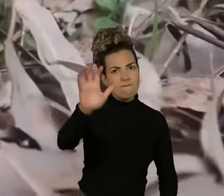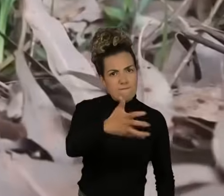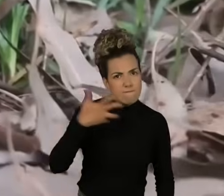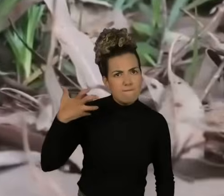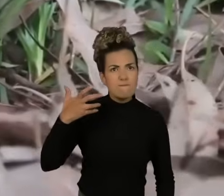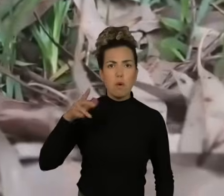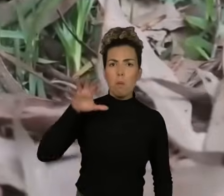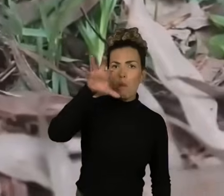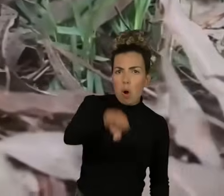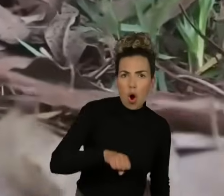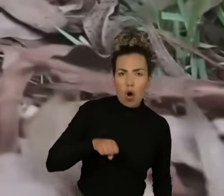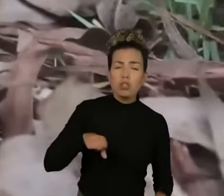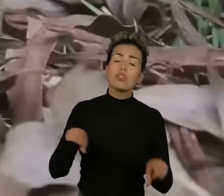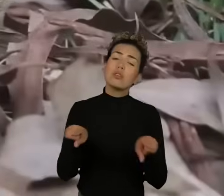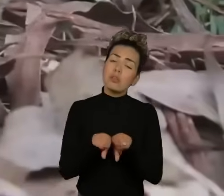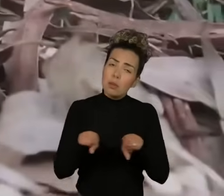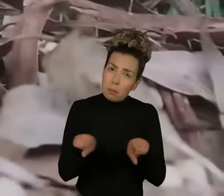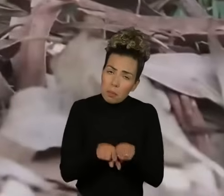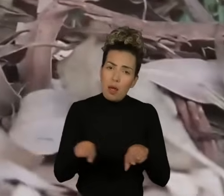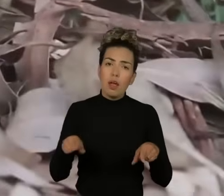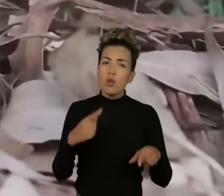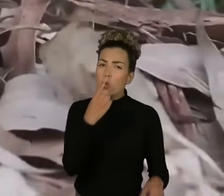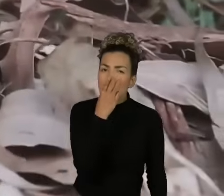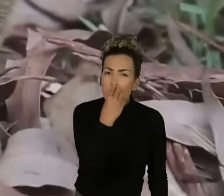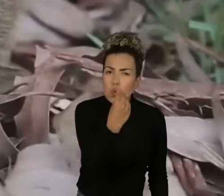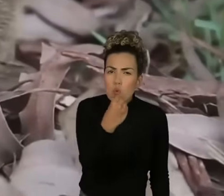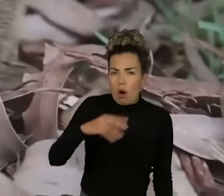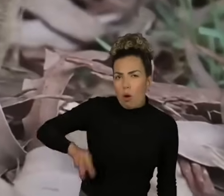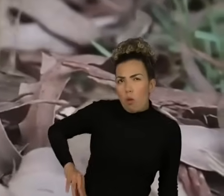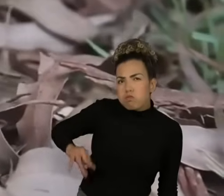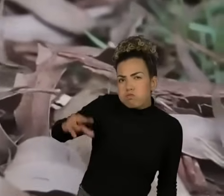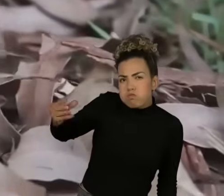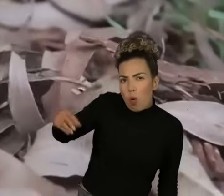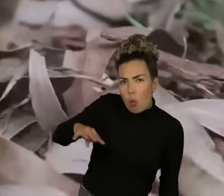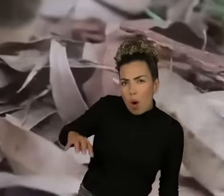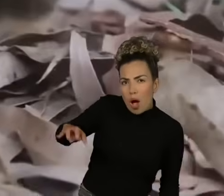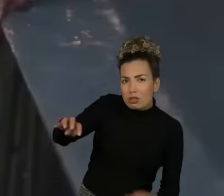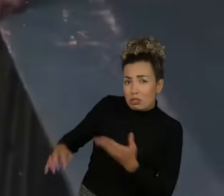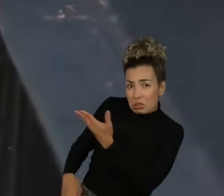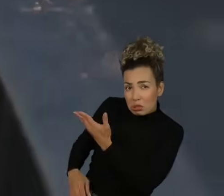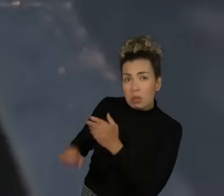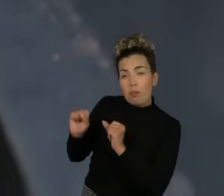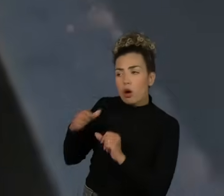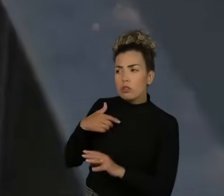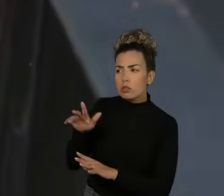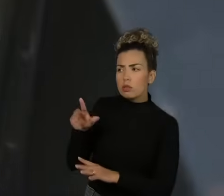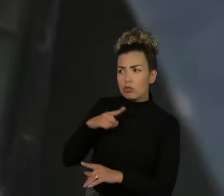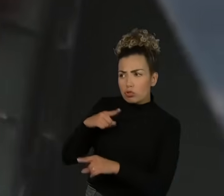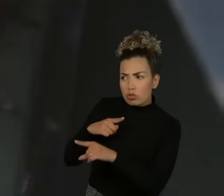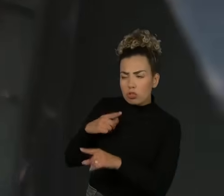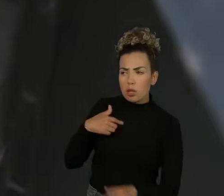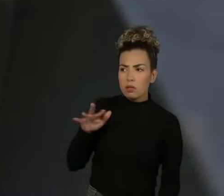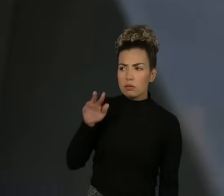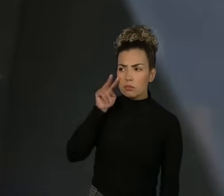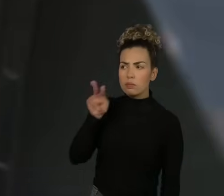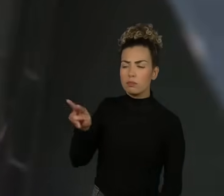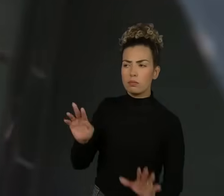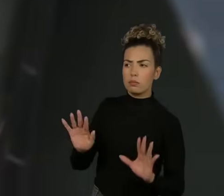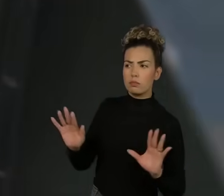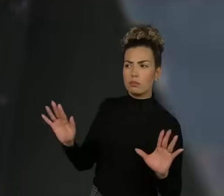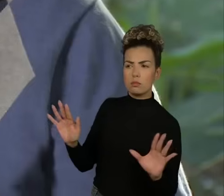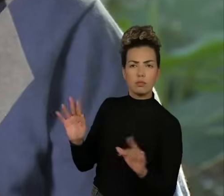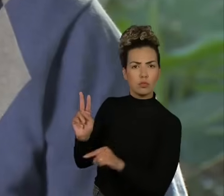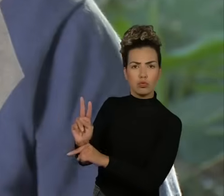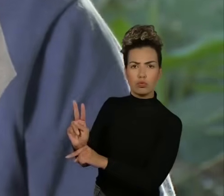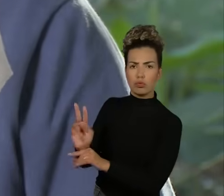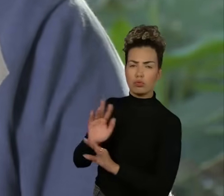morder, os coatis igualmente, enfim. Deixar o animal num canto, num recinto, que ele não tenha muita possibilidade de se movimentar,